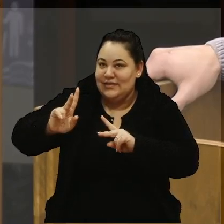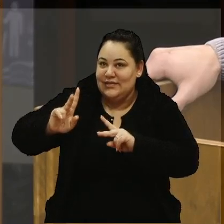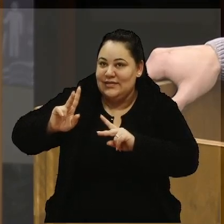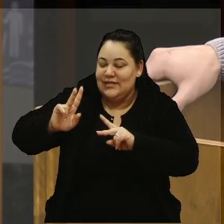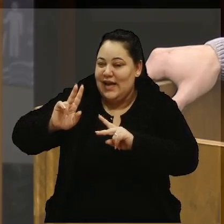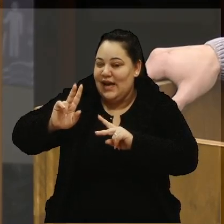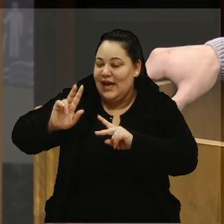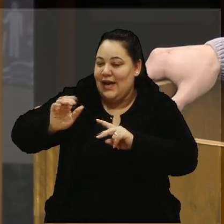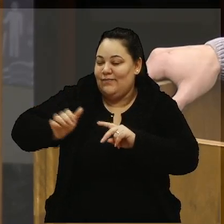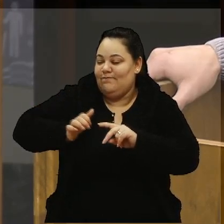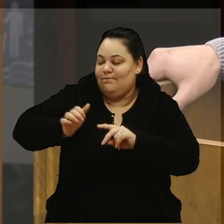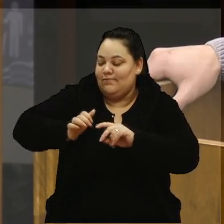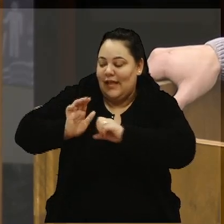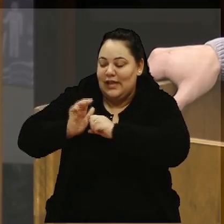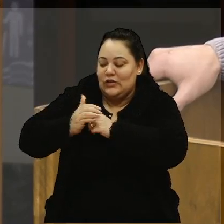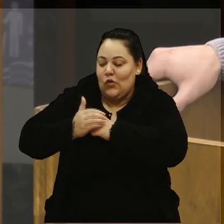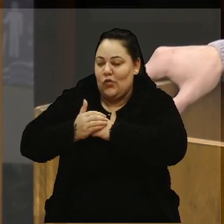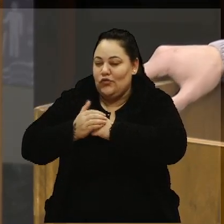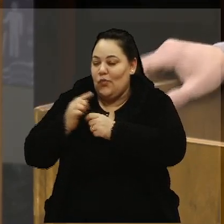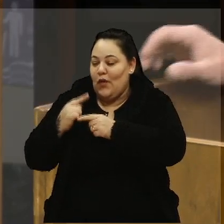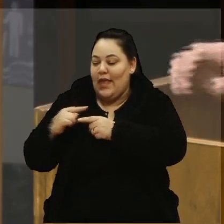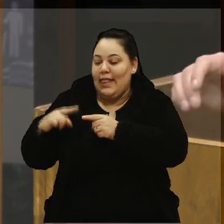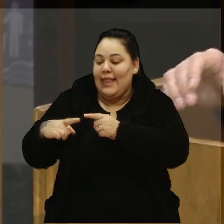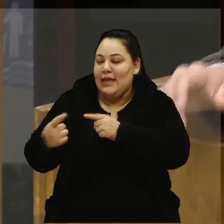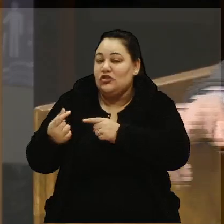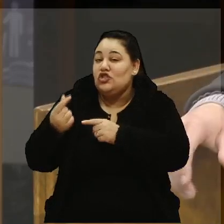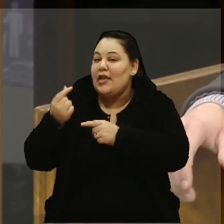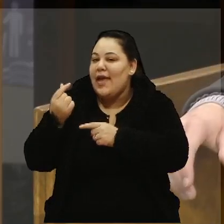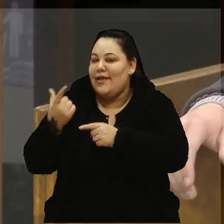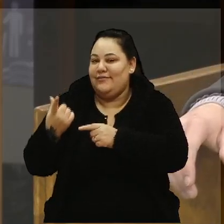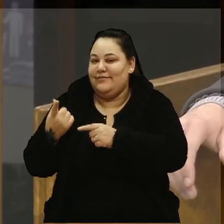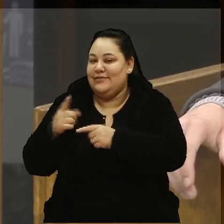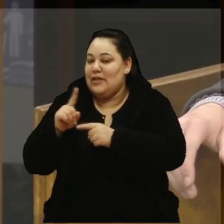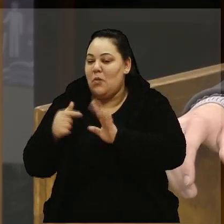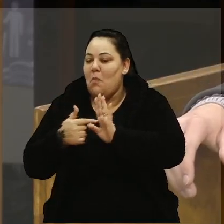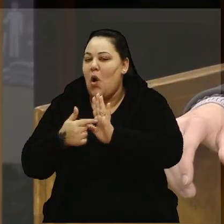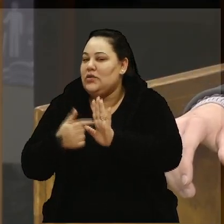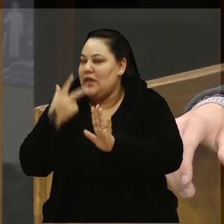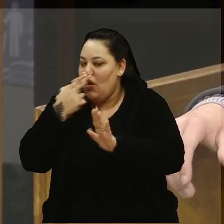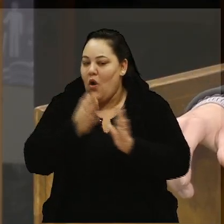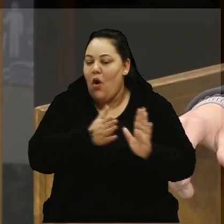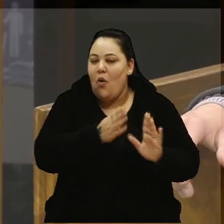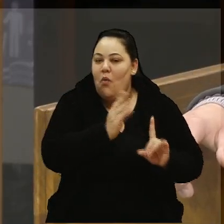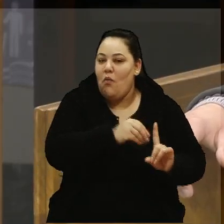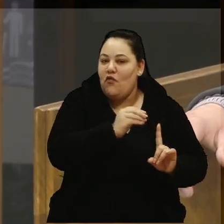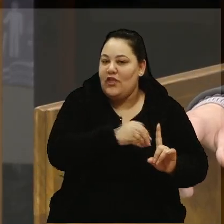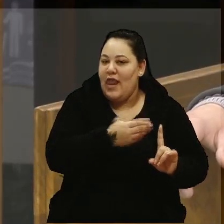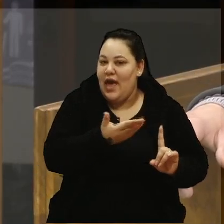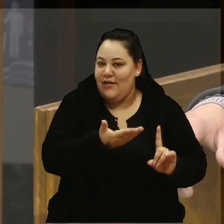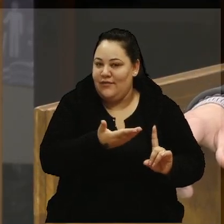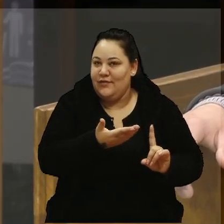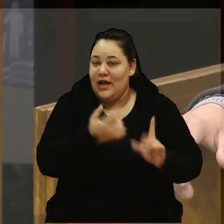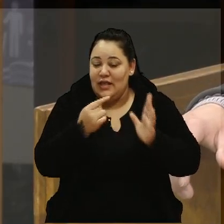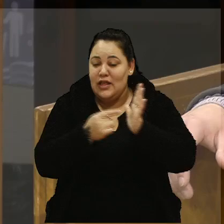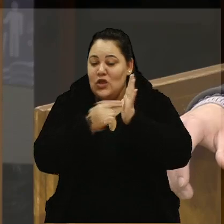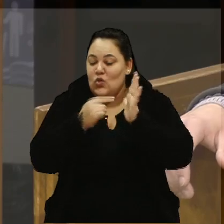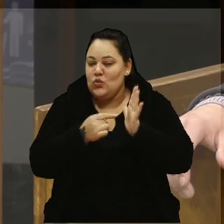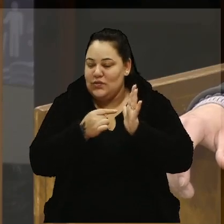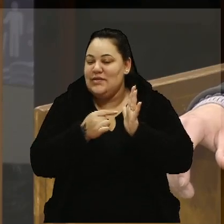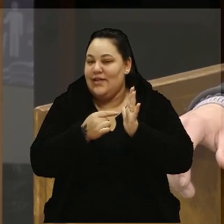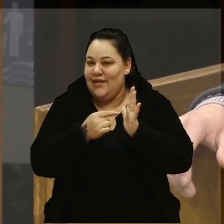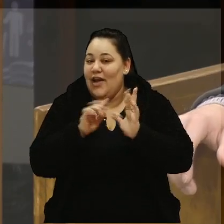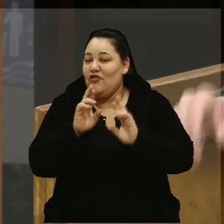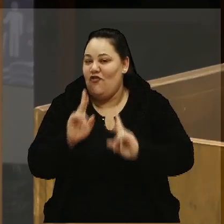mascarada por causa do poder aquisitivo, a parte financeira. E a questão da denúncia, ela é mais complexa.